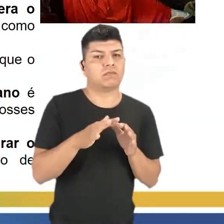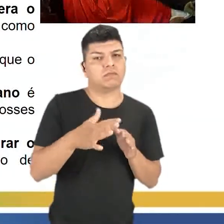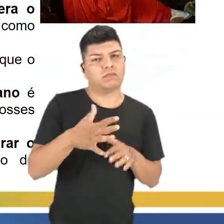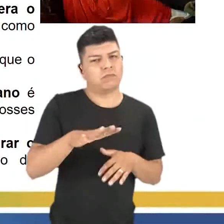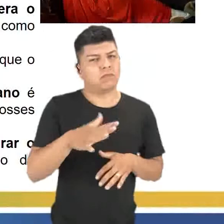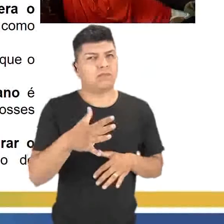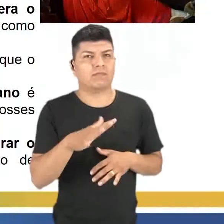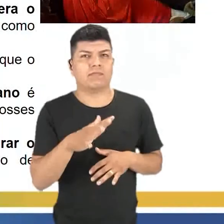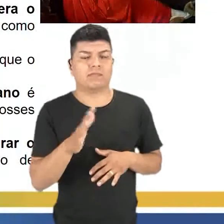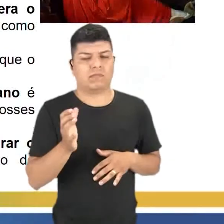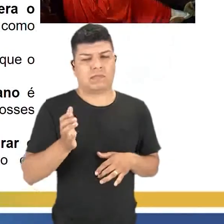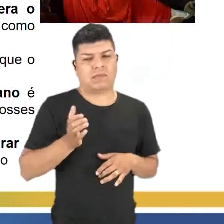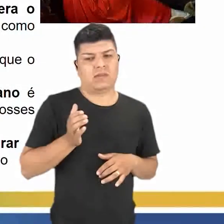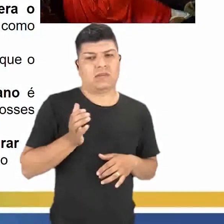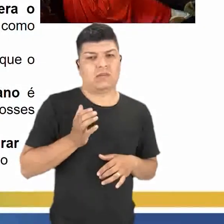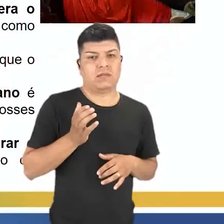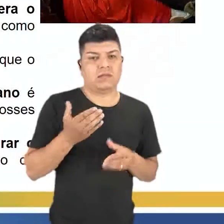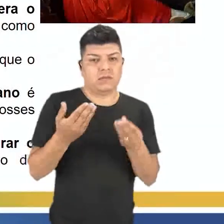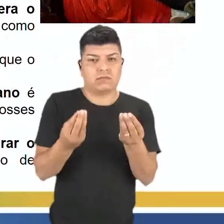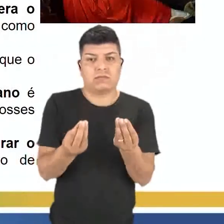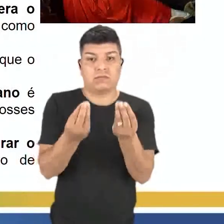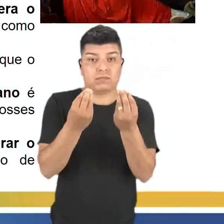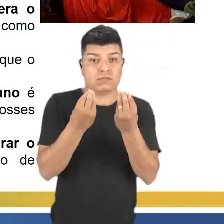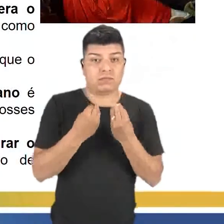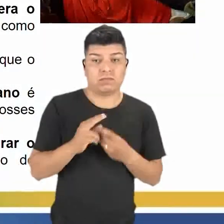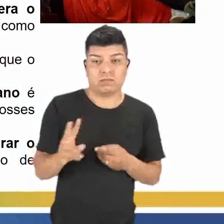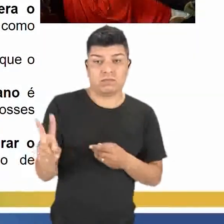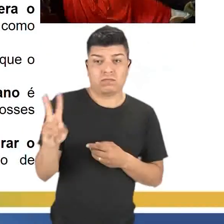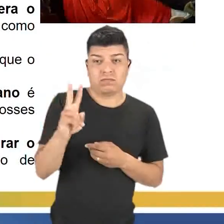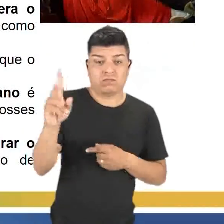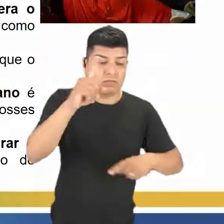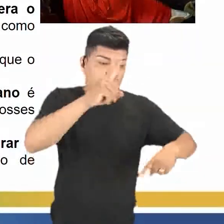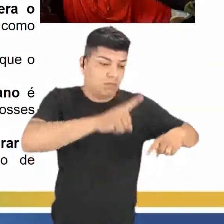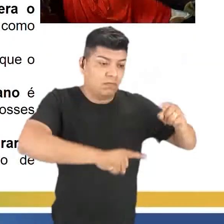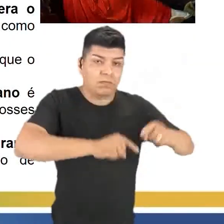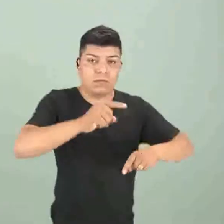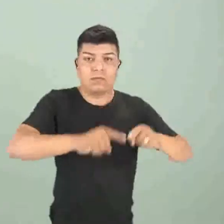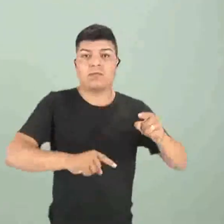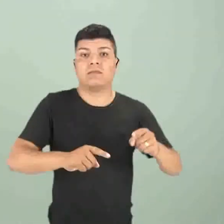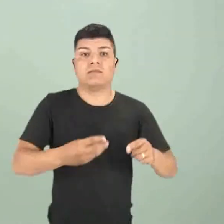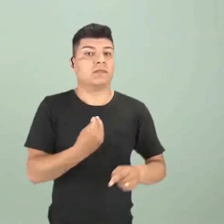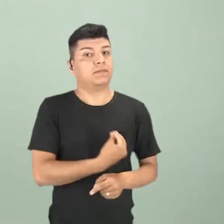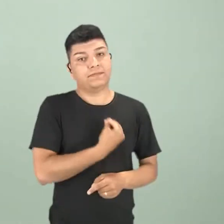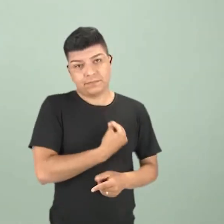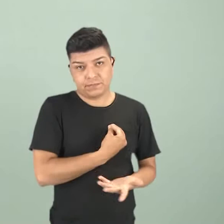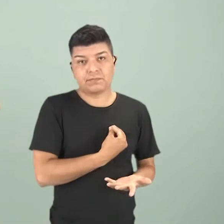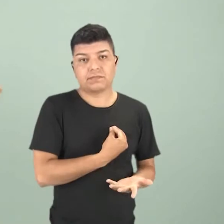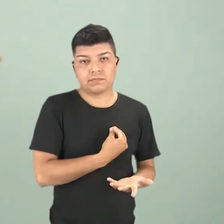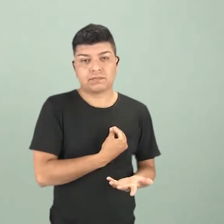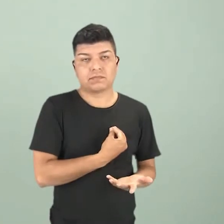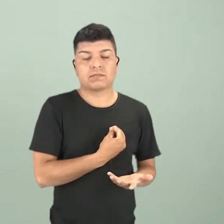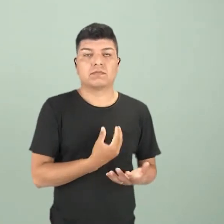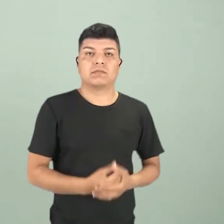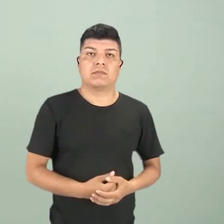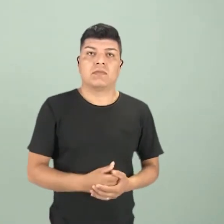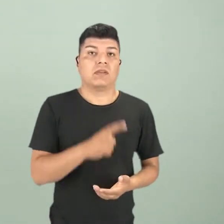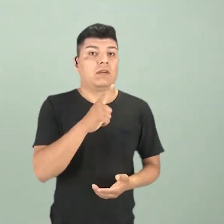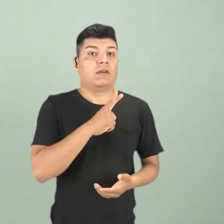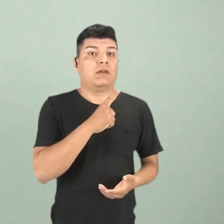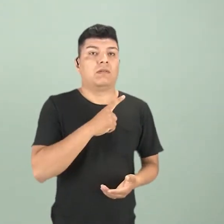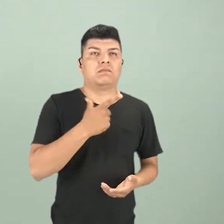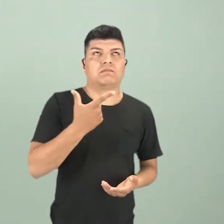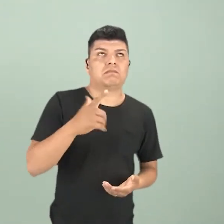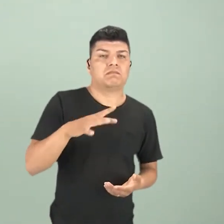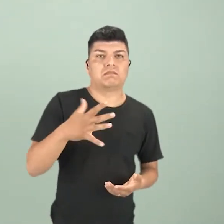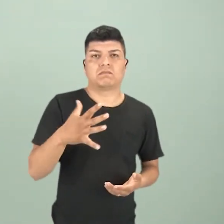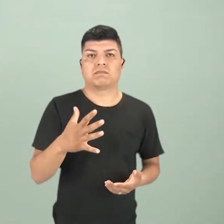que a riqueza lhe propõe, os valores materiais, tá? E a vida. Então, ter uma média